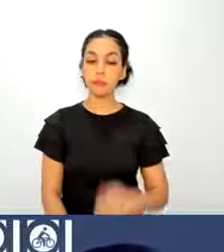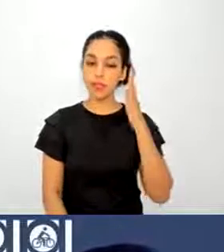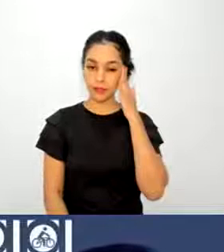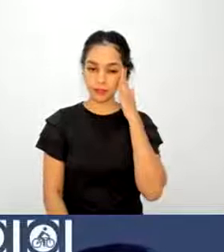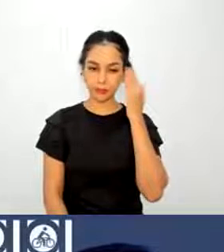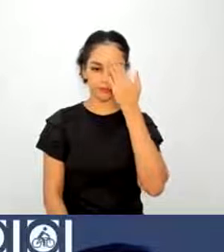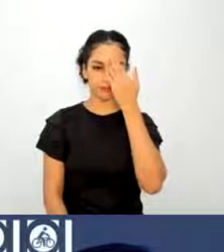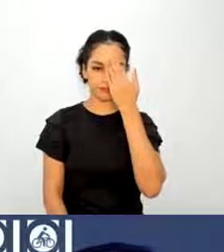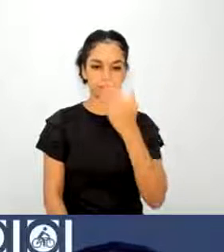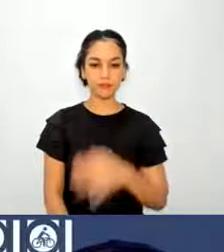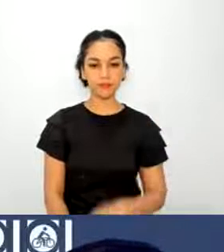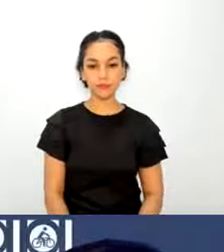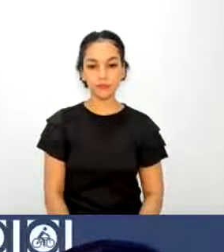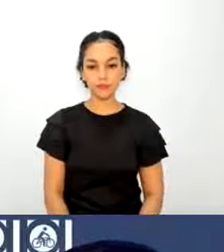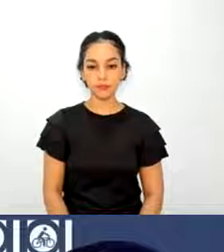obrigado.